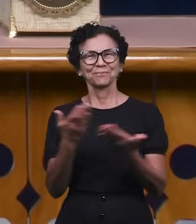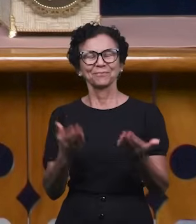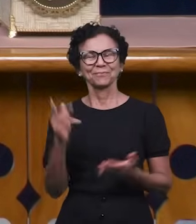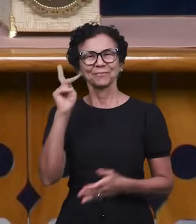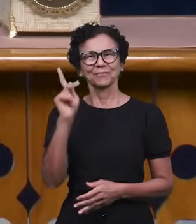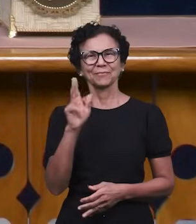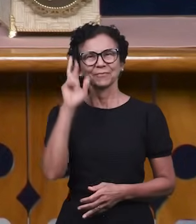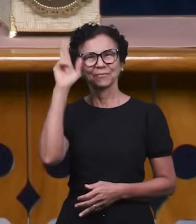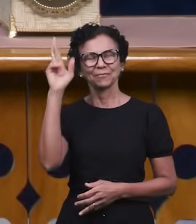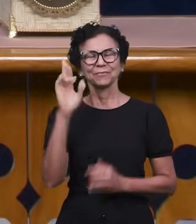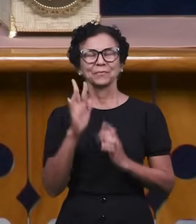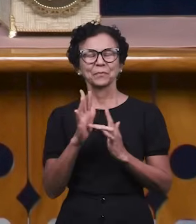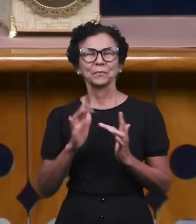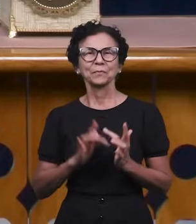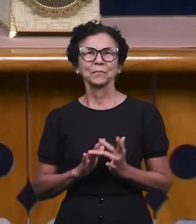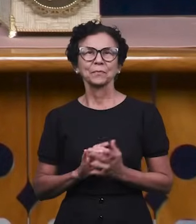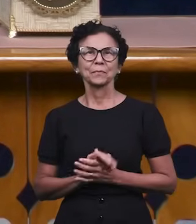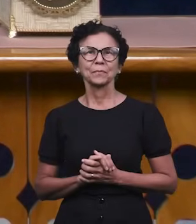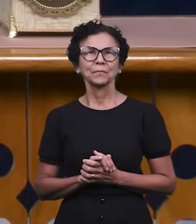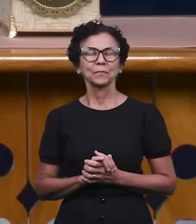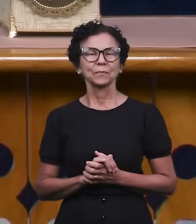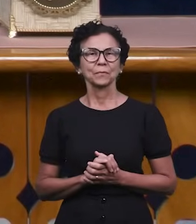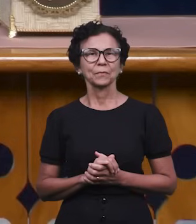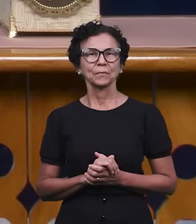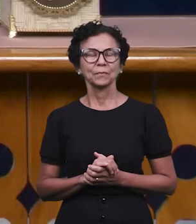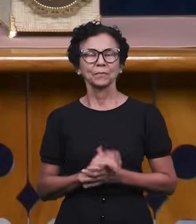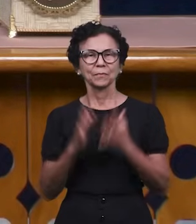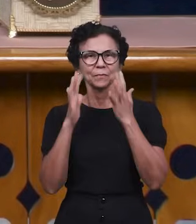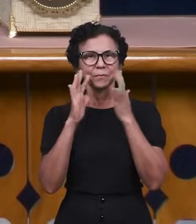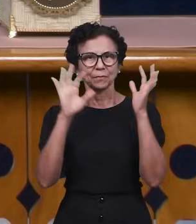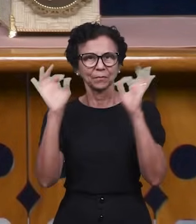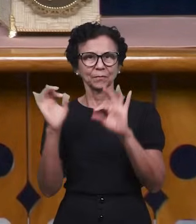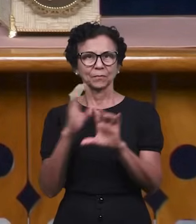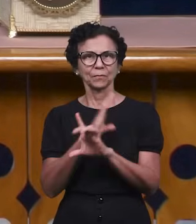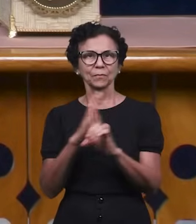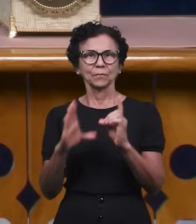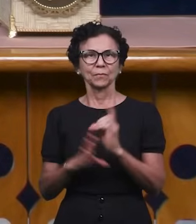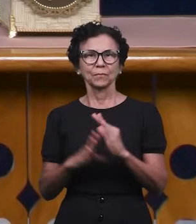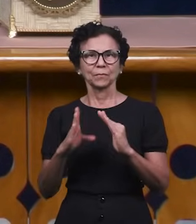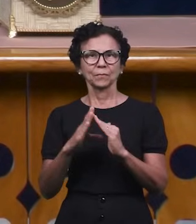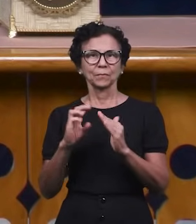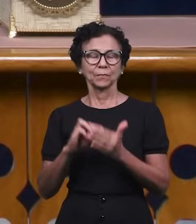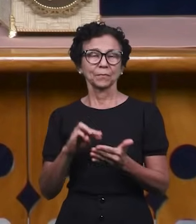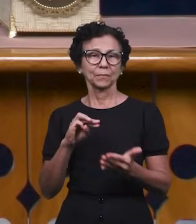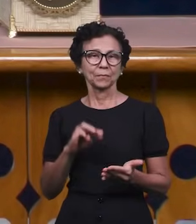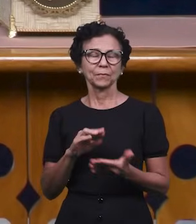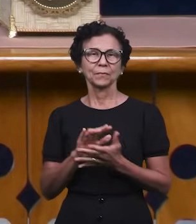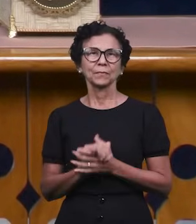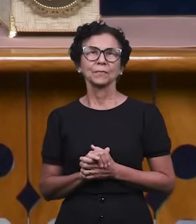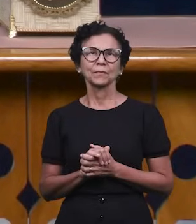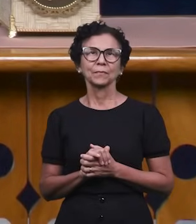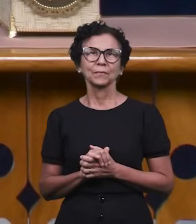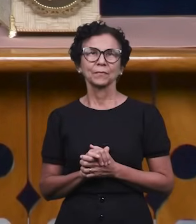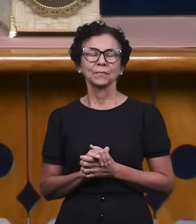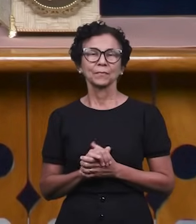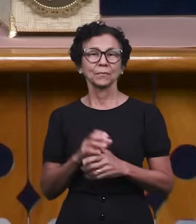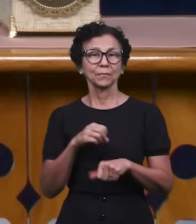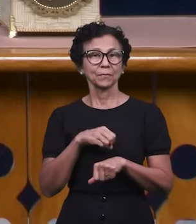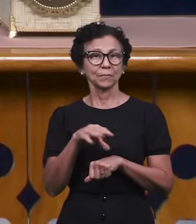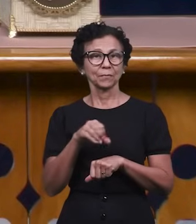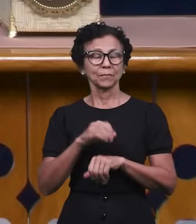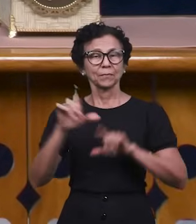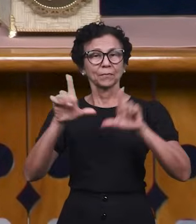Nós saudamos a todos com a paz do Senhor Jesus. Este é o culto da Igreja Cristã Maranata, que está sendo